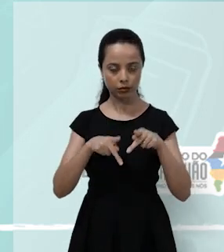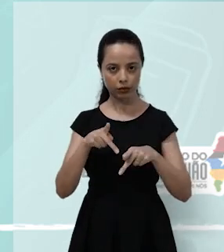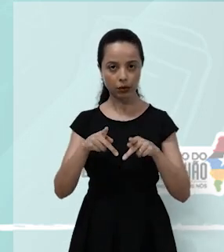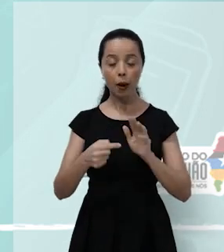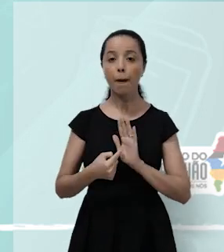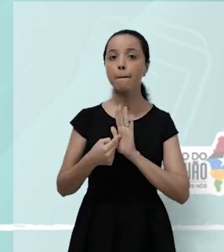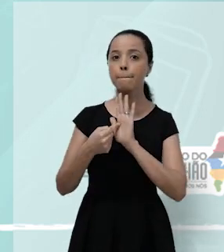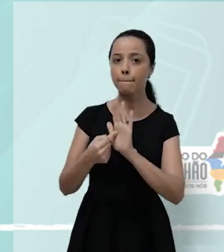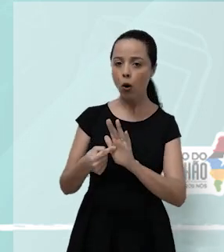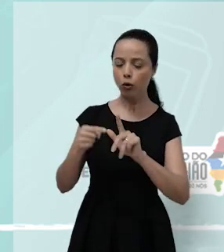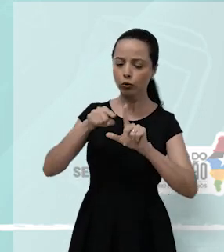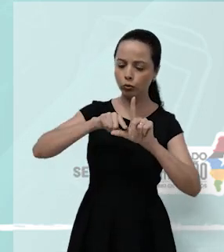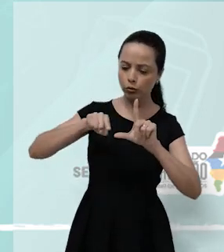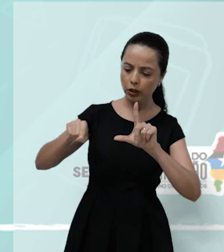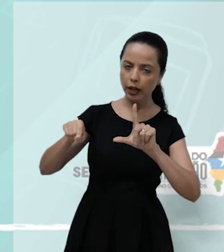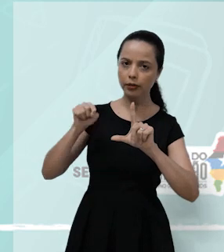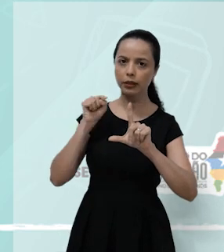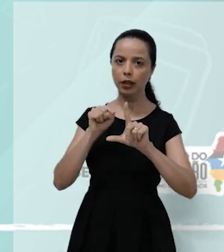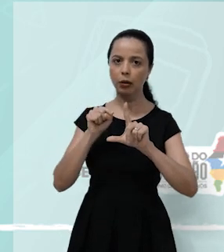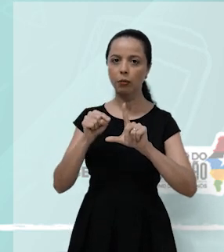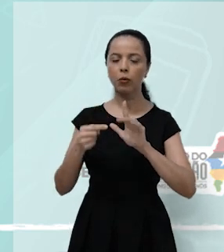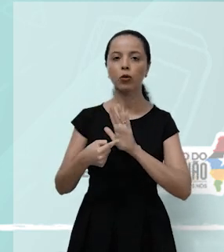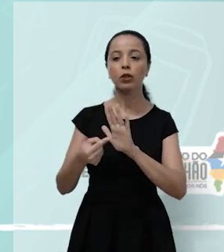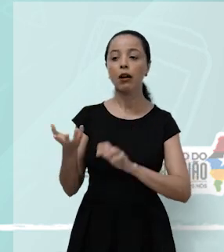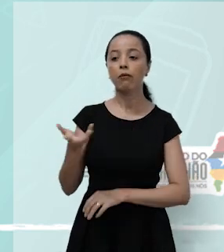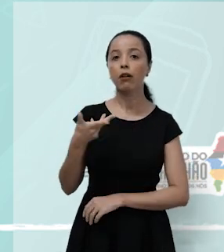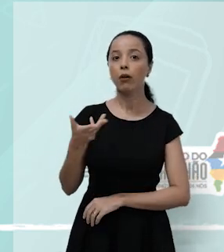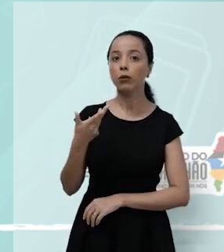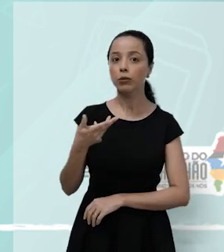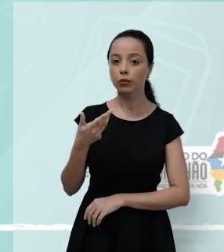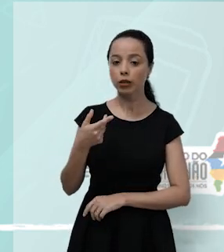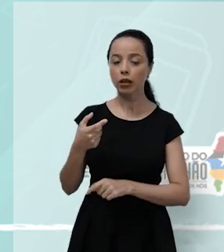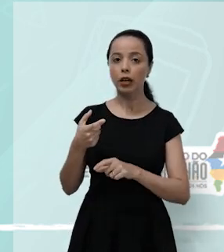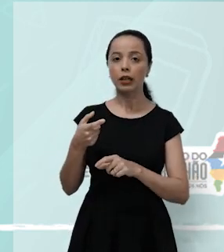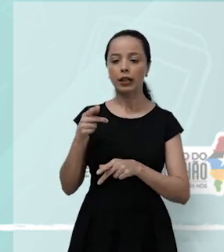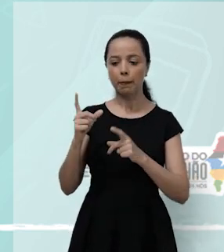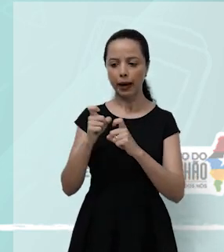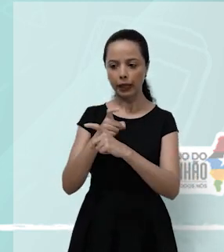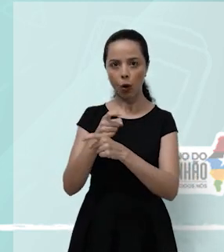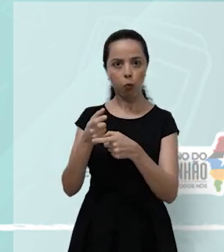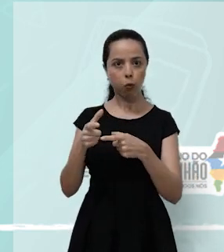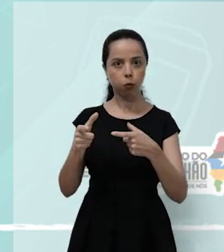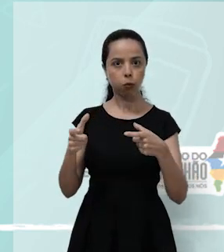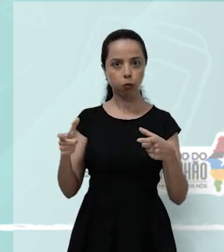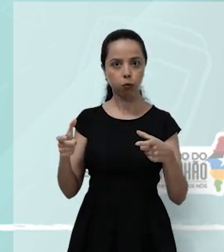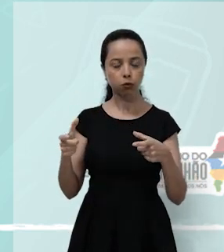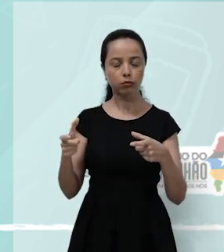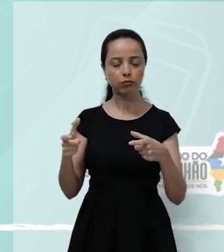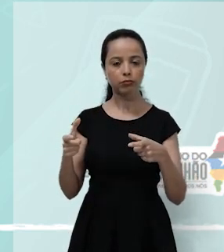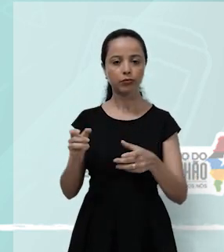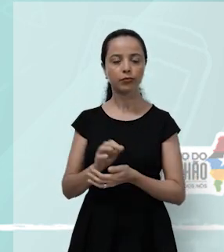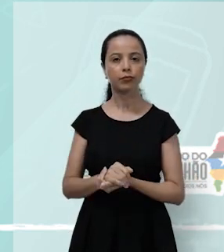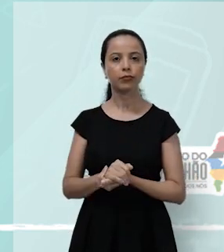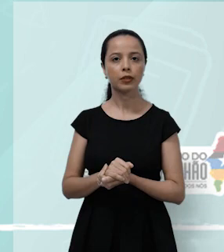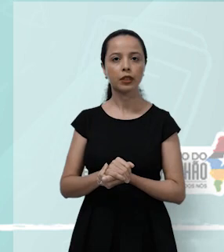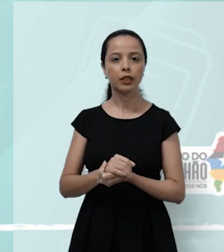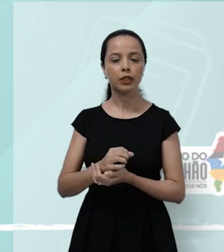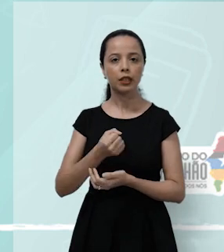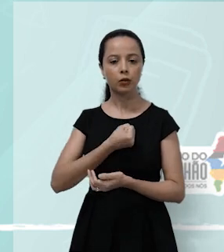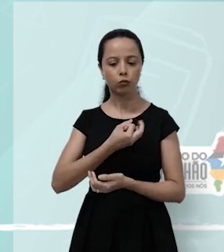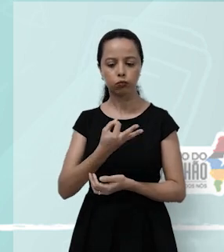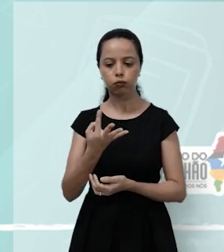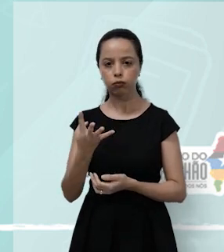o gráfico que representa a velocidade de crescimento da bactéria, que é definida como o número de novas